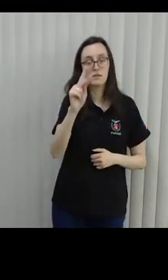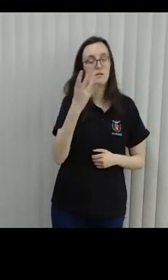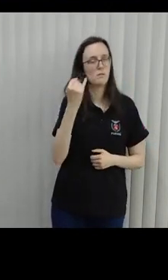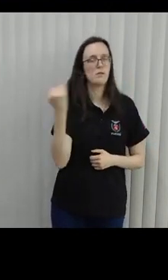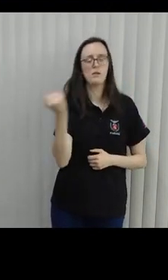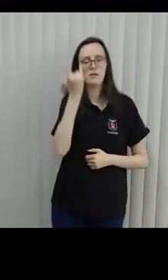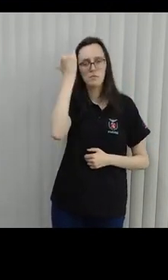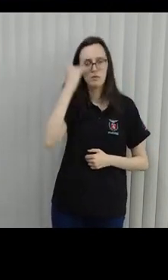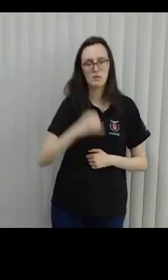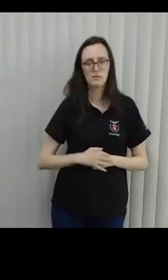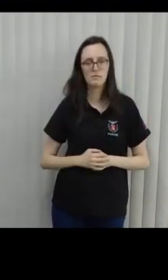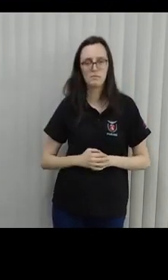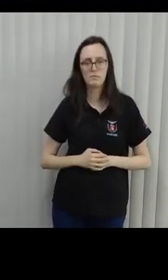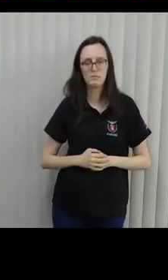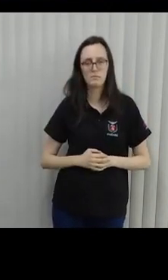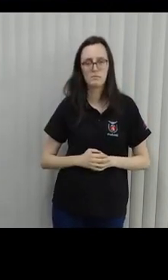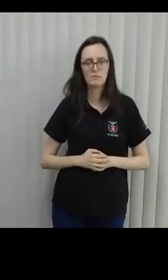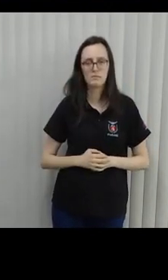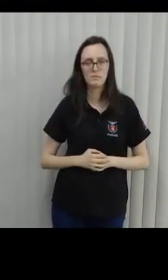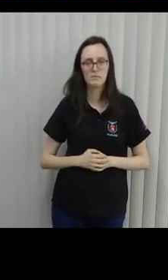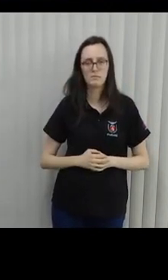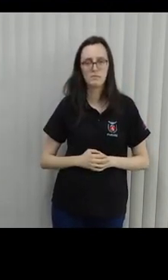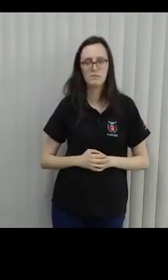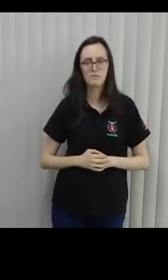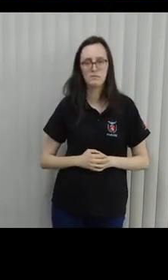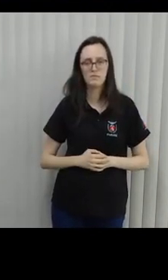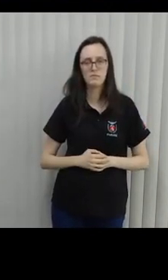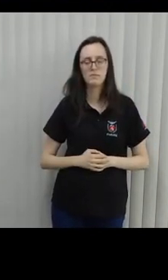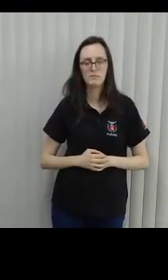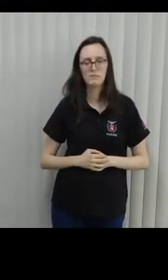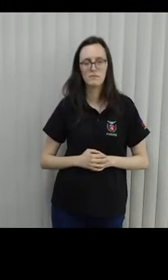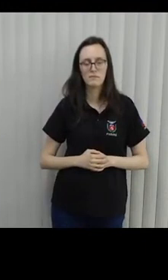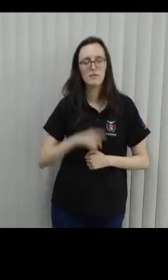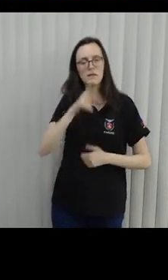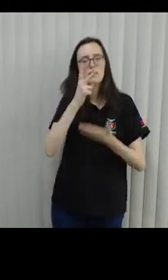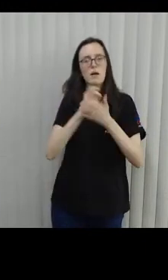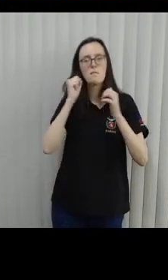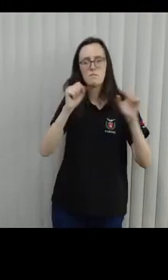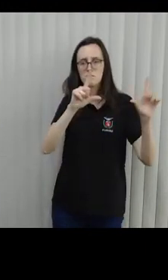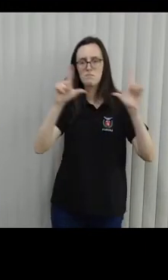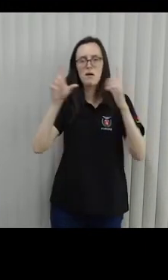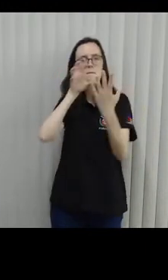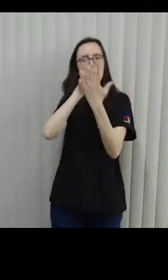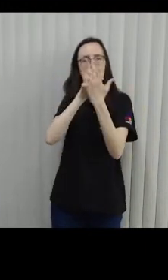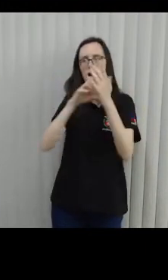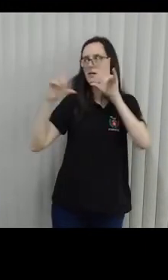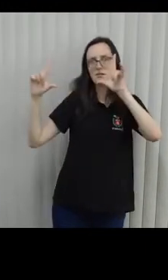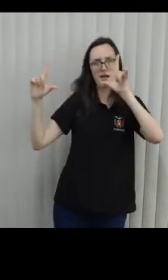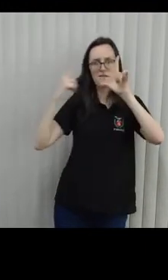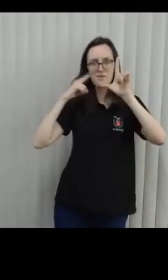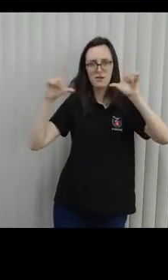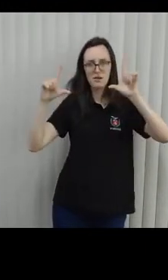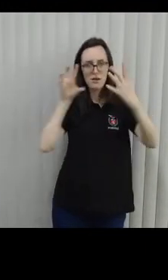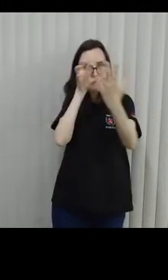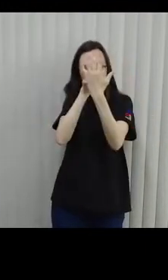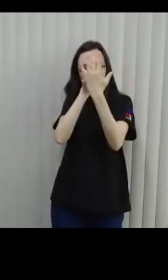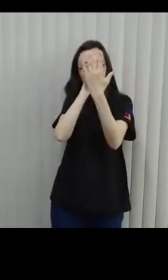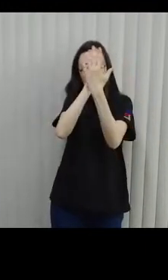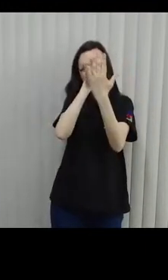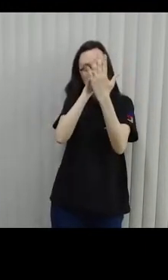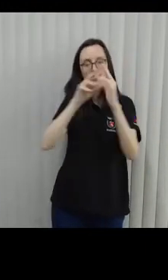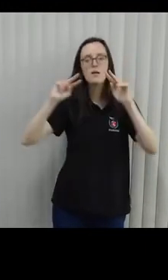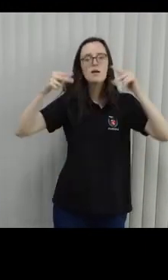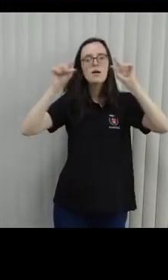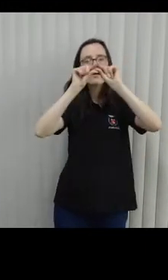ele centralizou ali e beleza. O que eu vou fazer agora vai ser posicionar isso aqui no centro da tela. Então, eu vou falar assim, ó. Lá aqui no nosso código